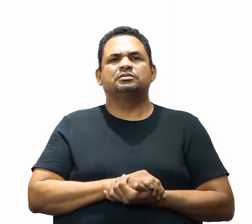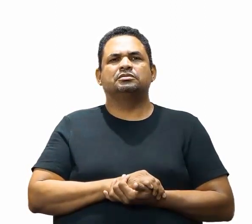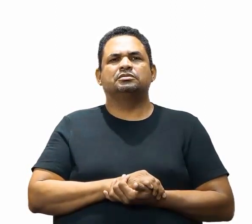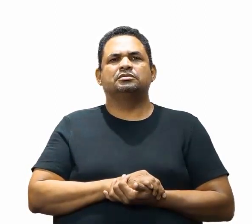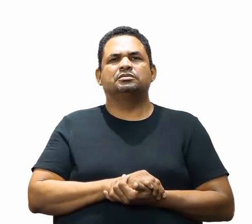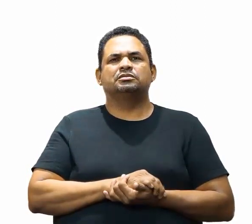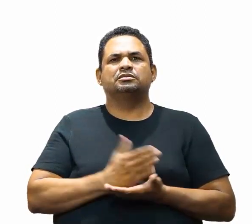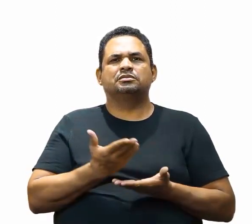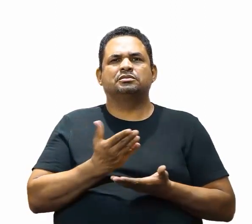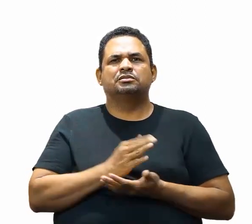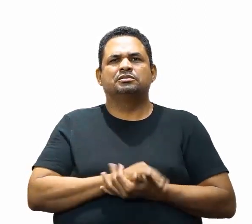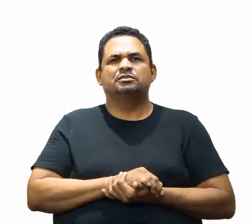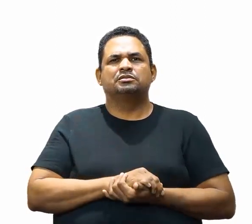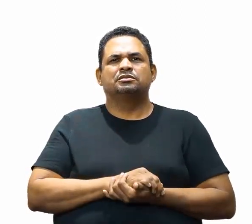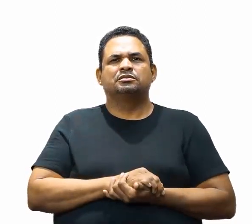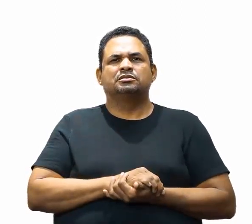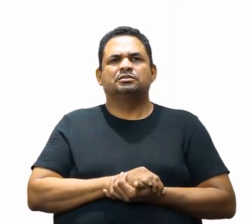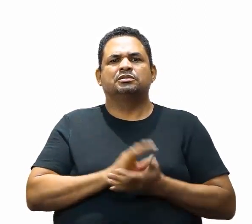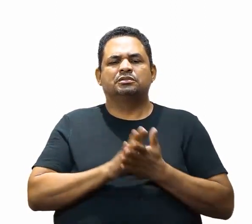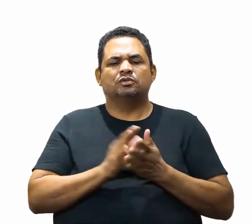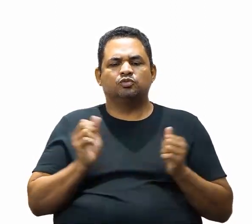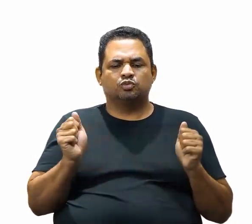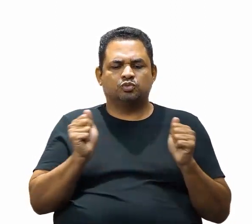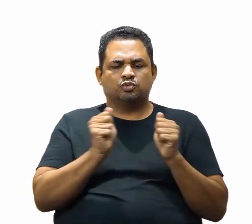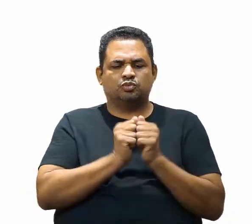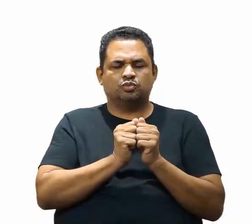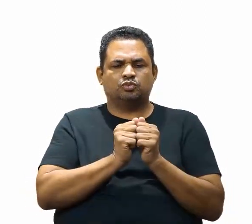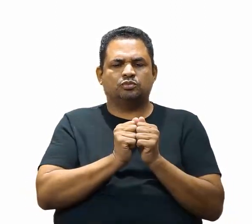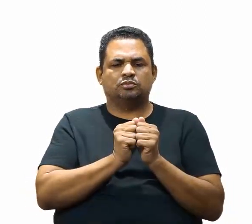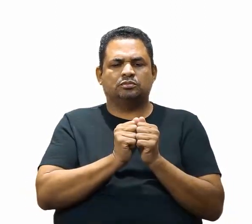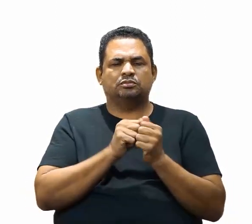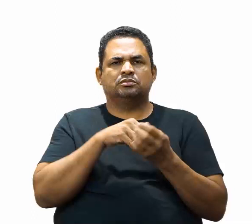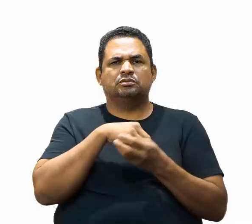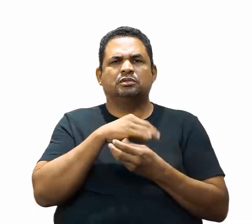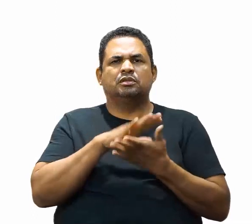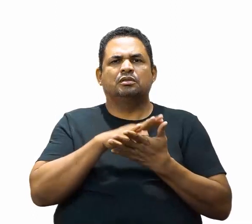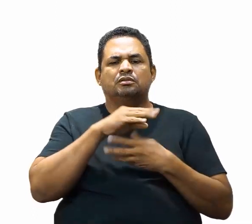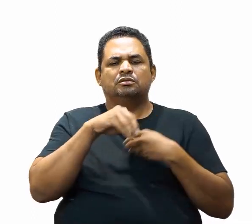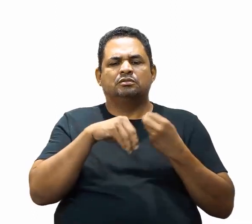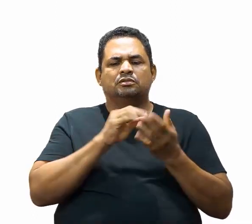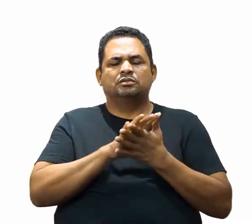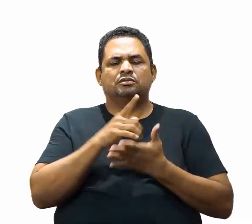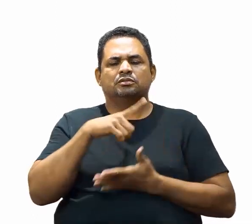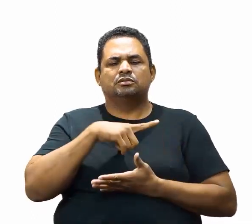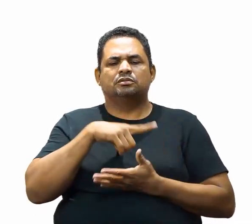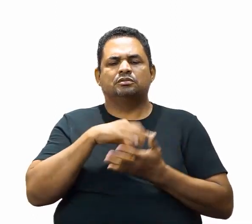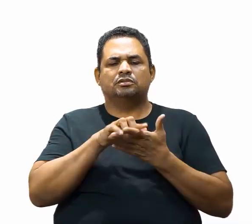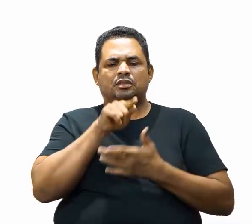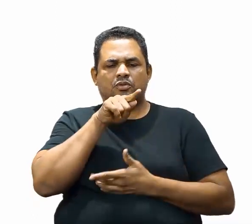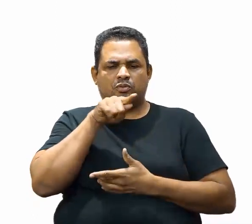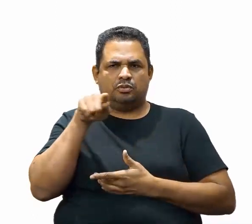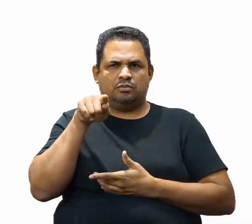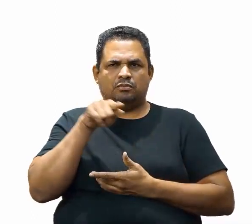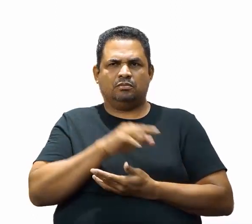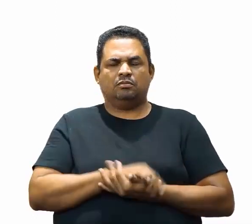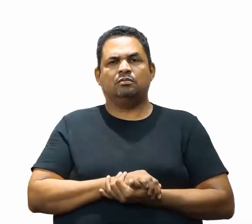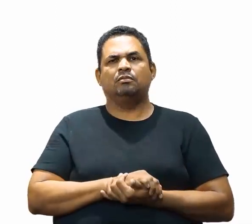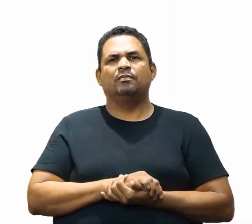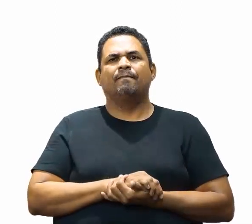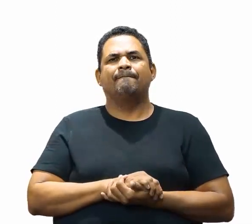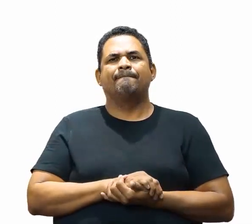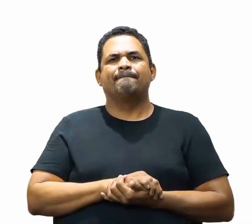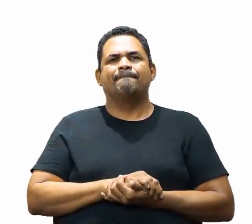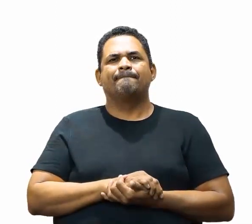serão aglutinadas juntas ali, juntinhas. Não tem a presença do hífen na língua espanhola. Isso. No caso,